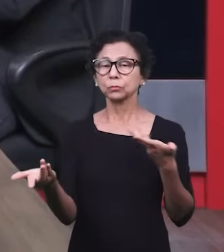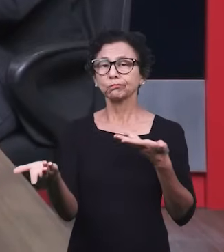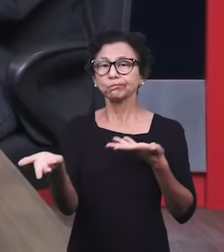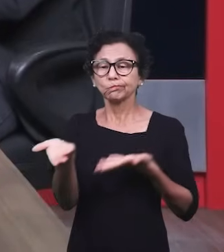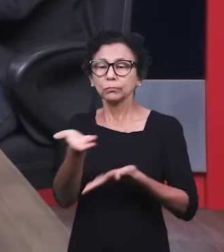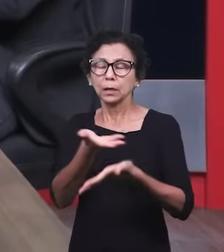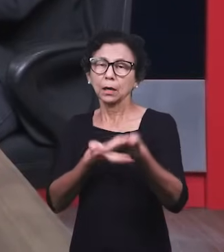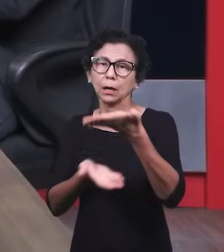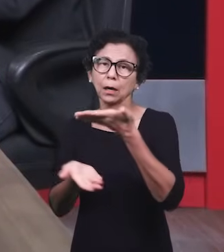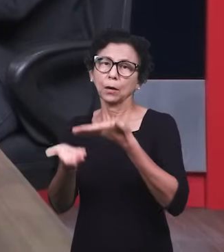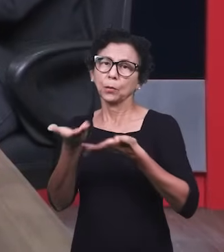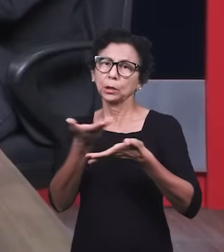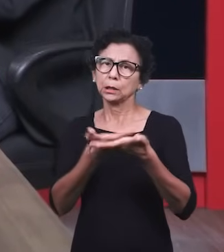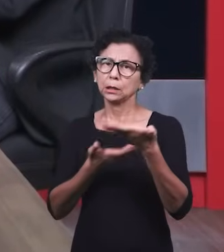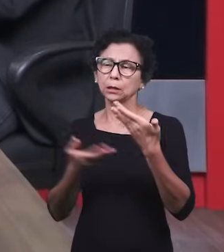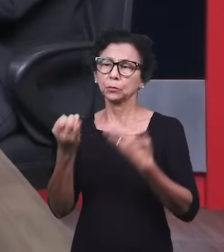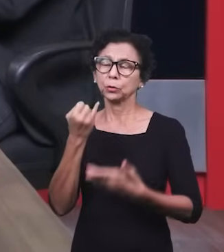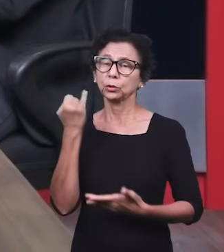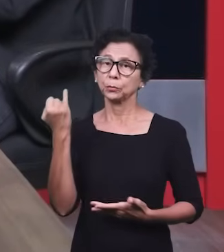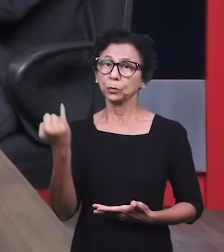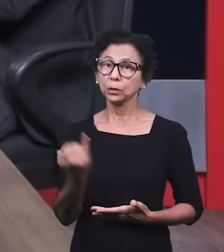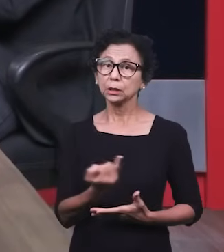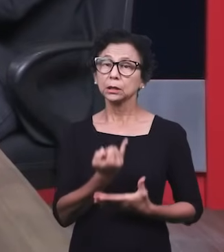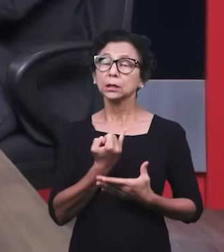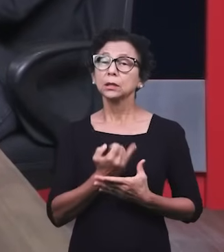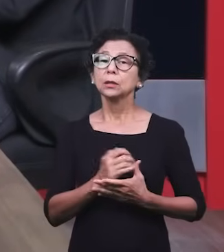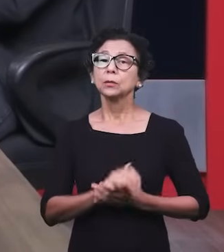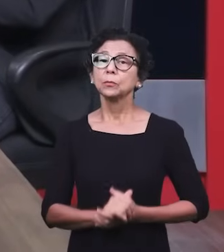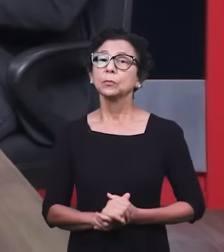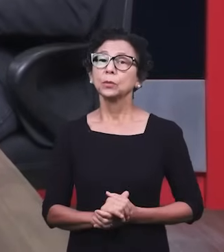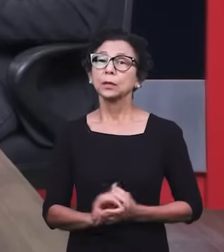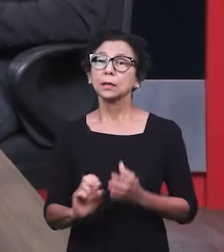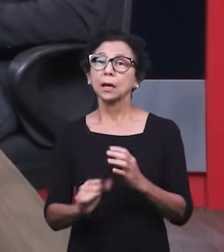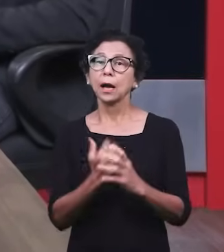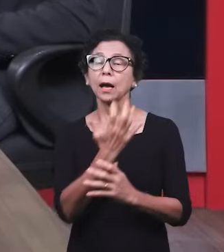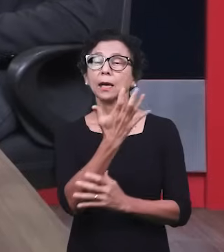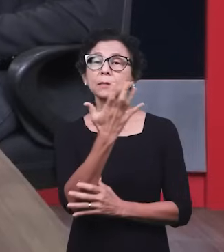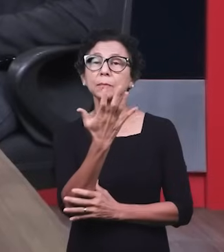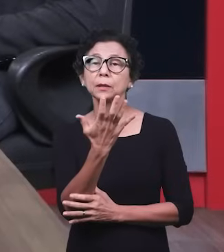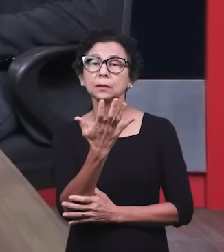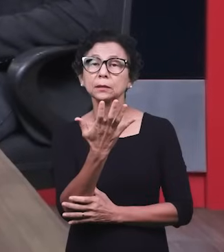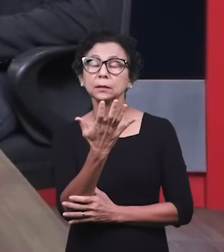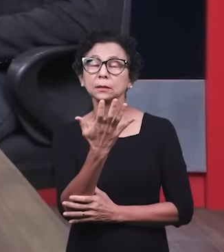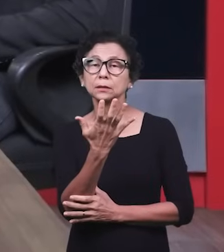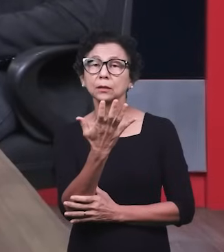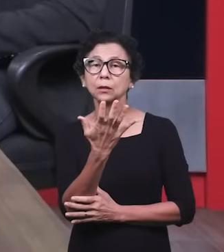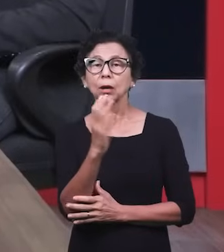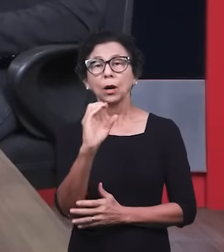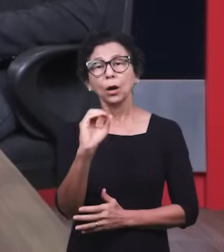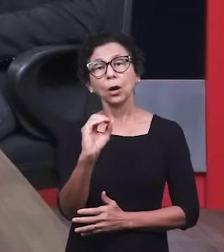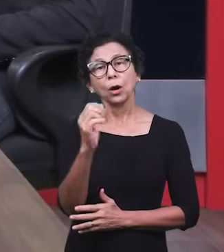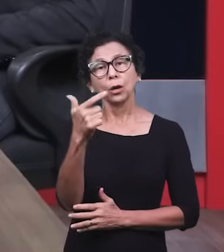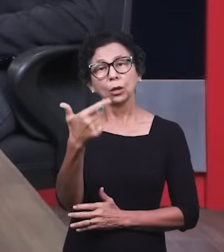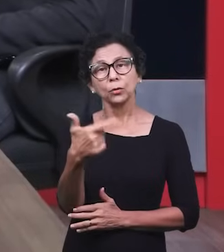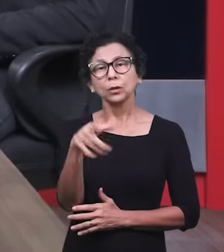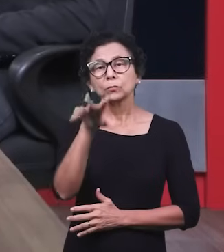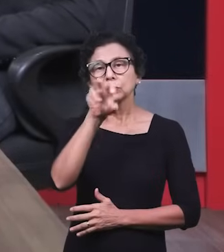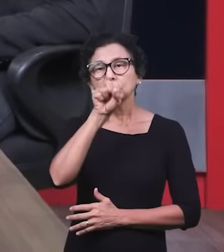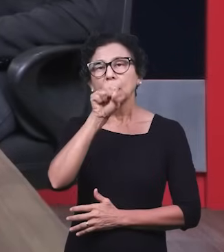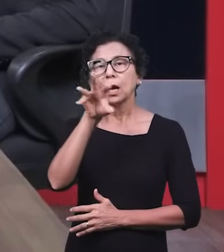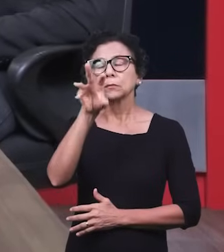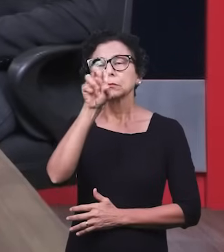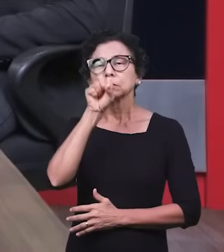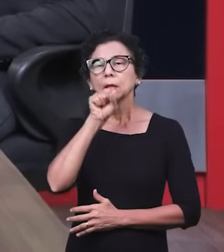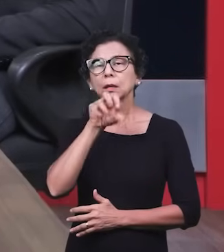reações eh fornece o oxigênio e Nós seres humanos como subproduto